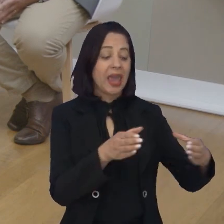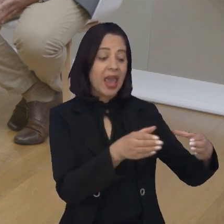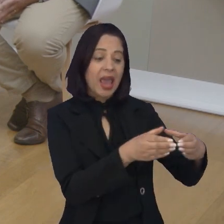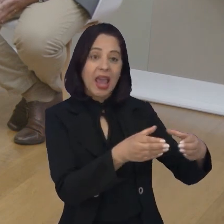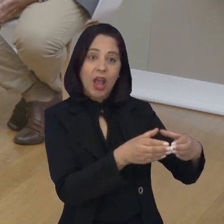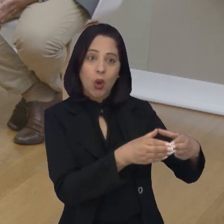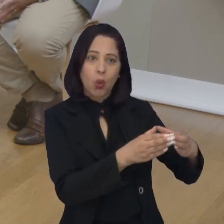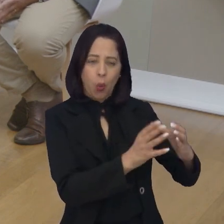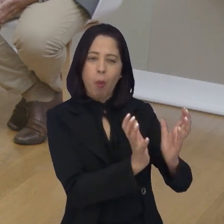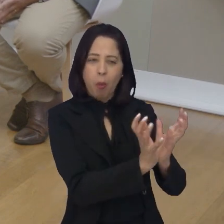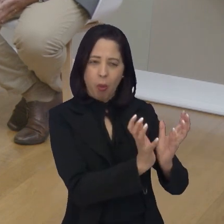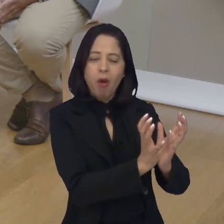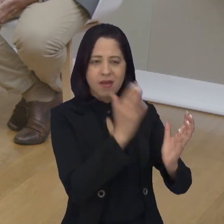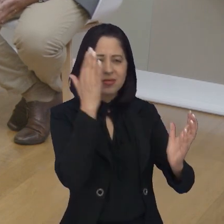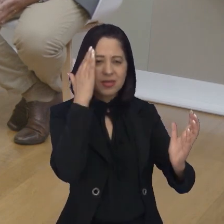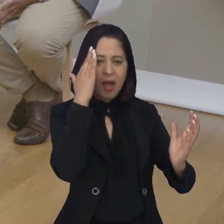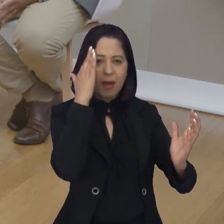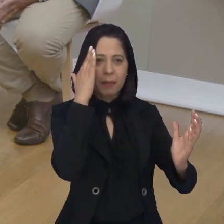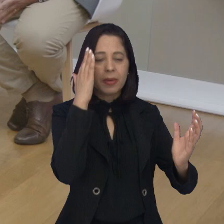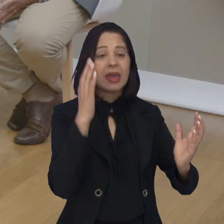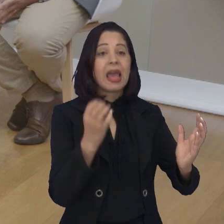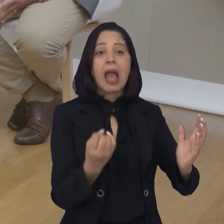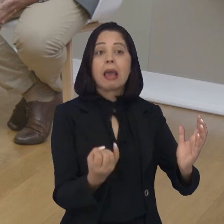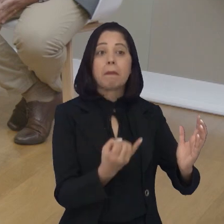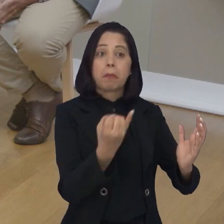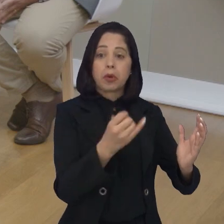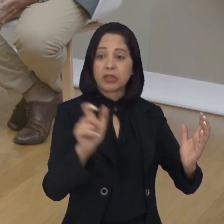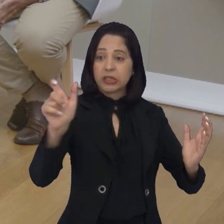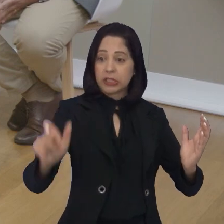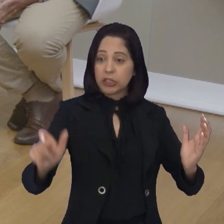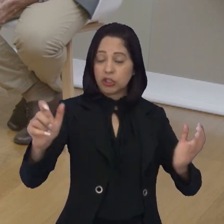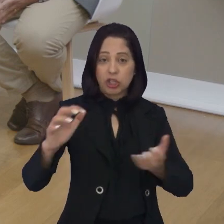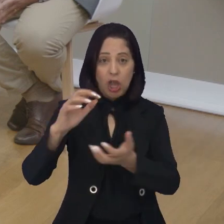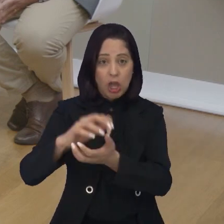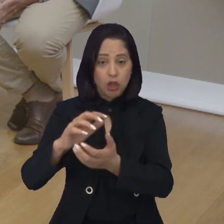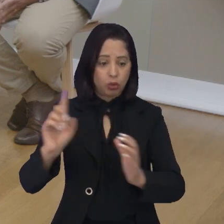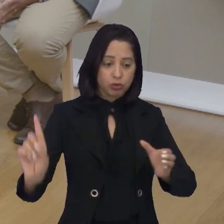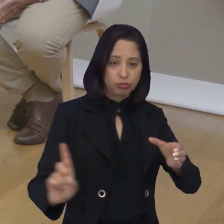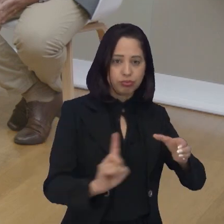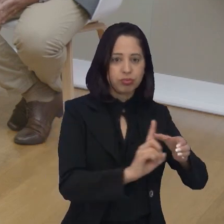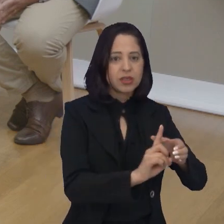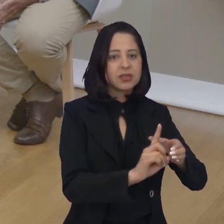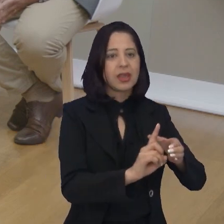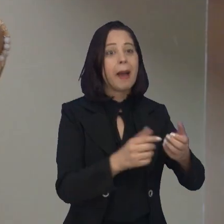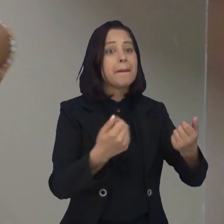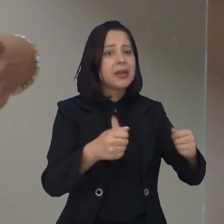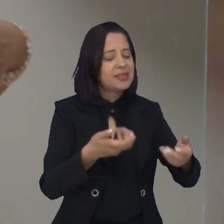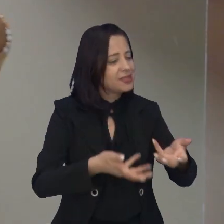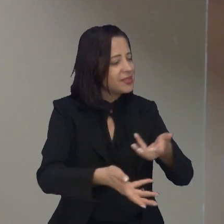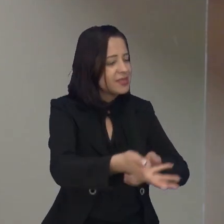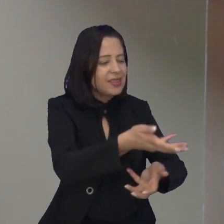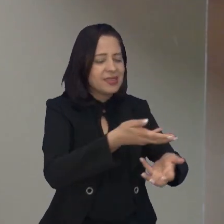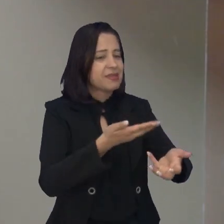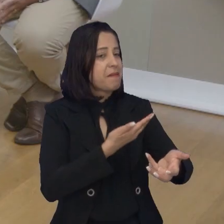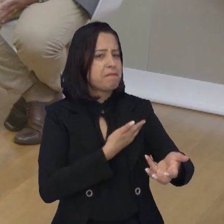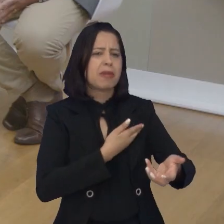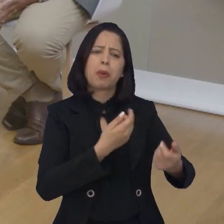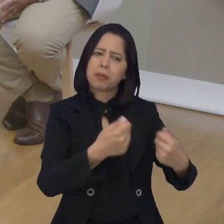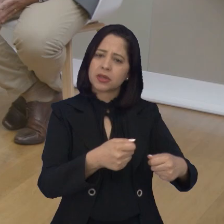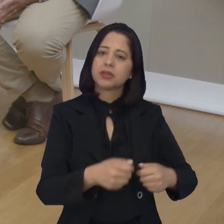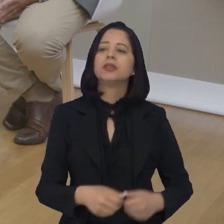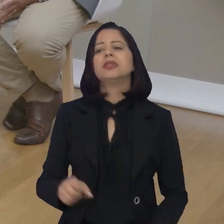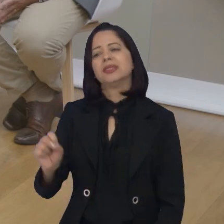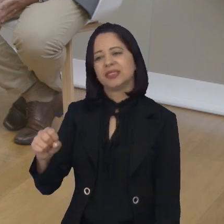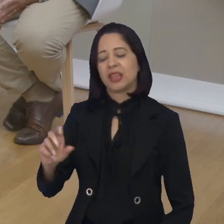imagino que para os idosos e até para a longevidade ajuda bastante, né? A gente tem que estar ali com os amigos. Eu sempre digo que o